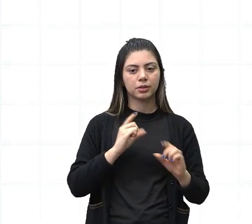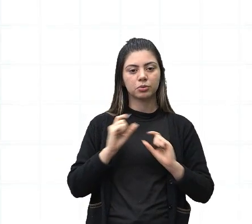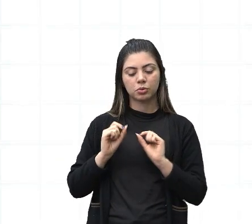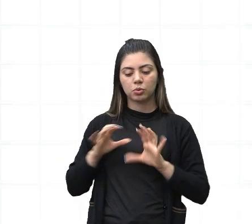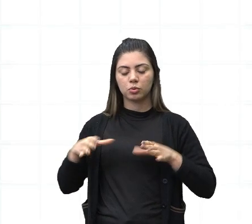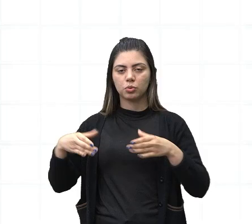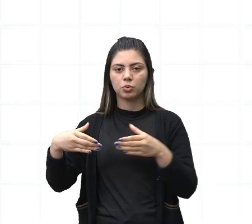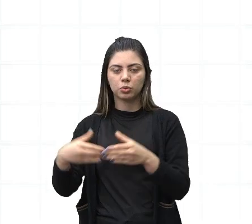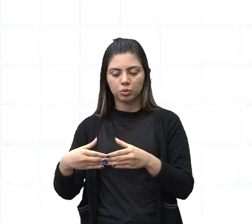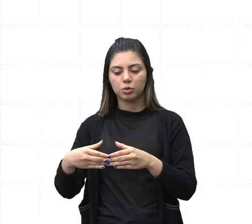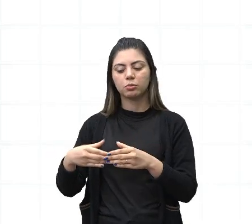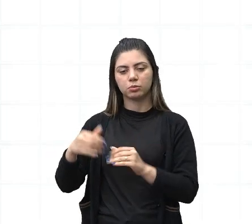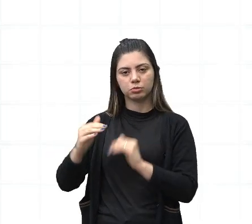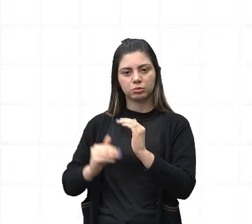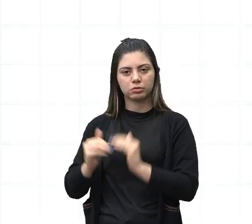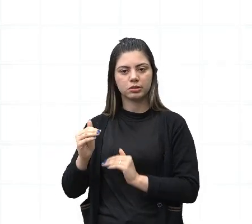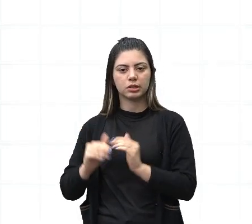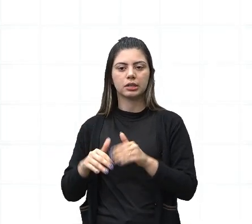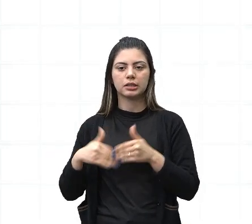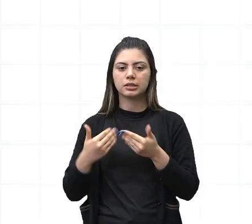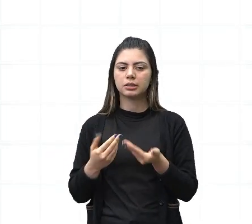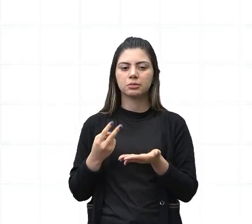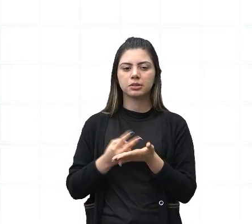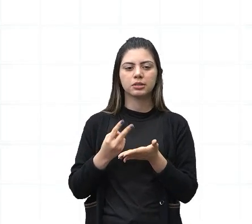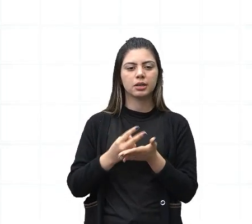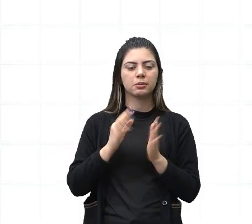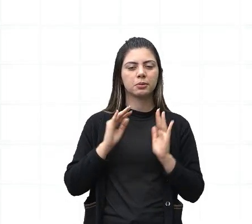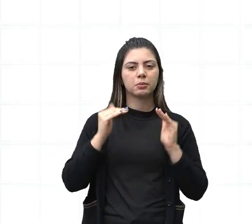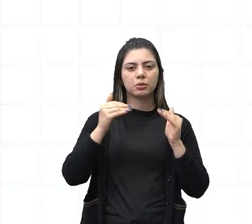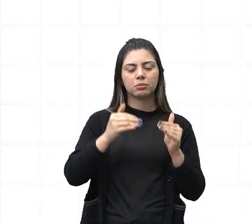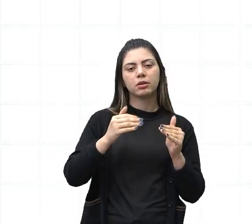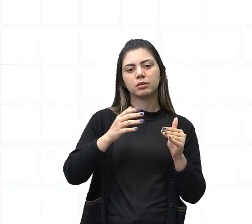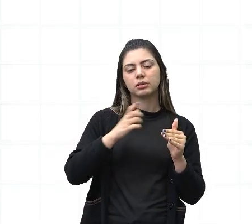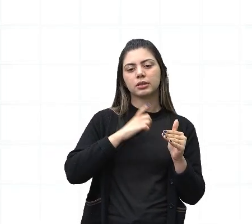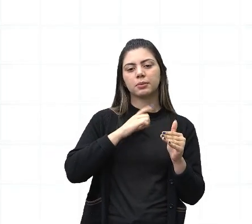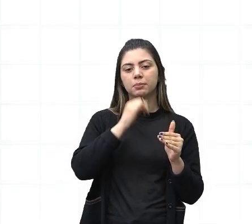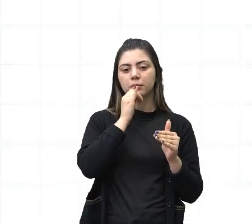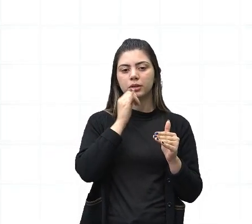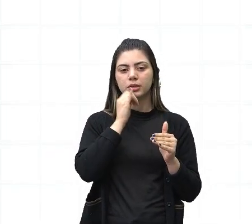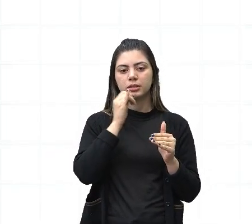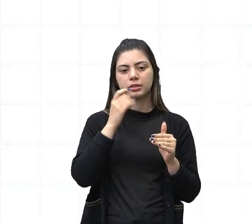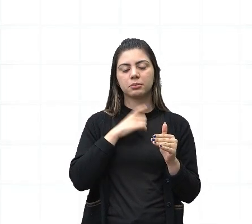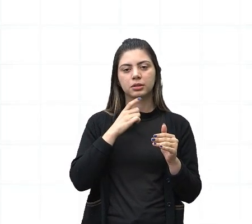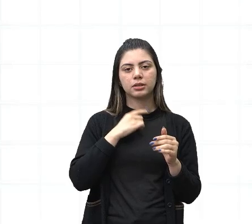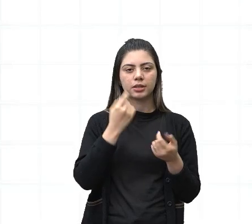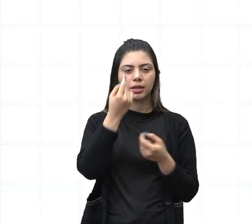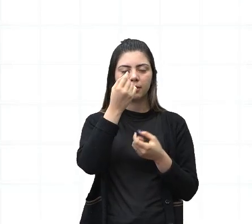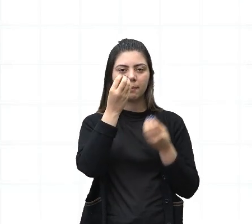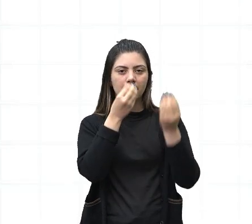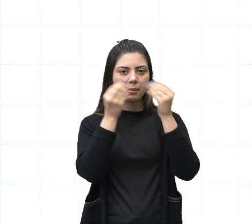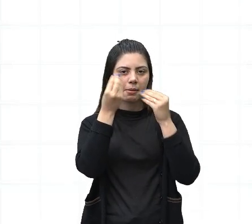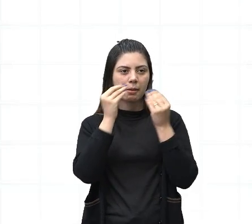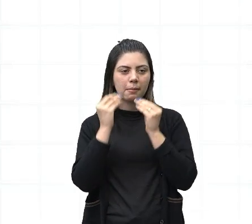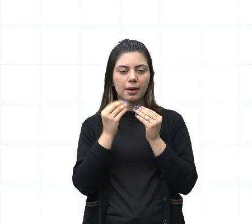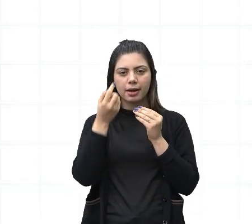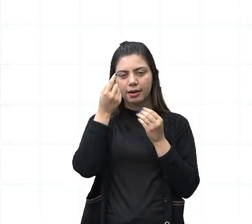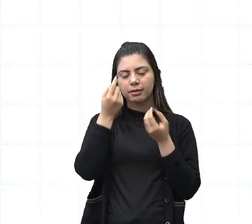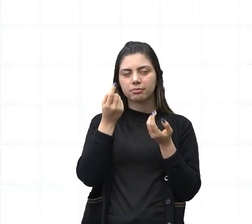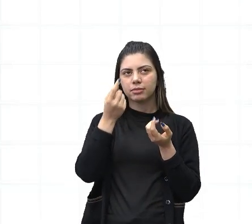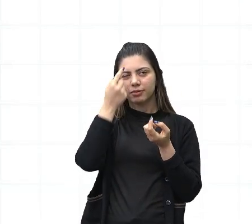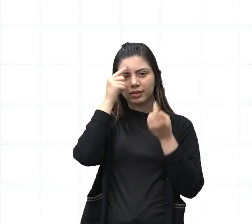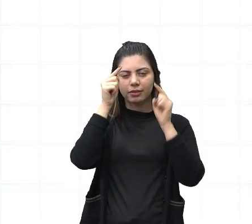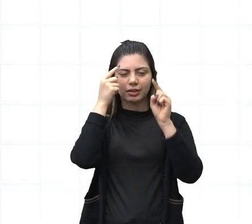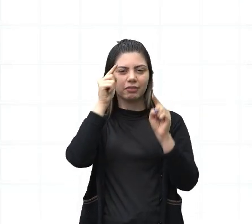produção do espetáculo, acompanhando sempre a concepção dele, com vistas a ressaltar e ou criar